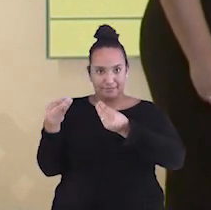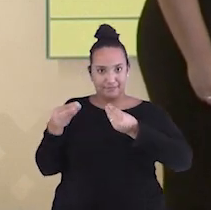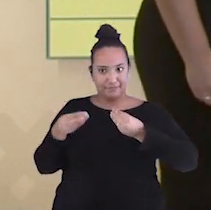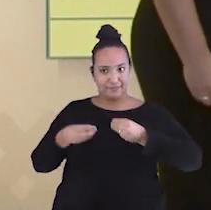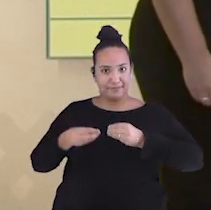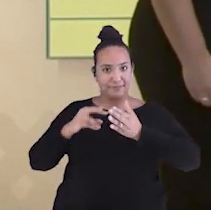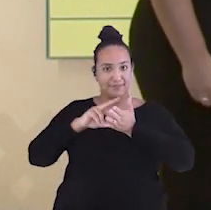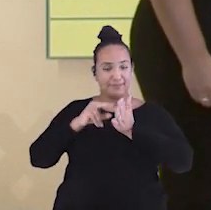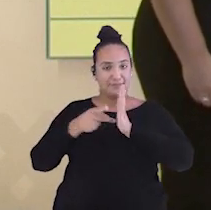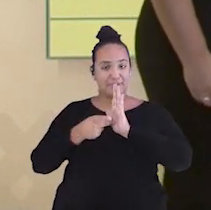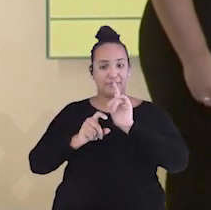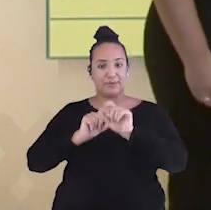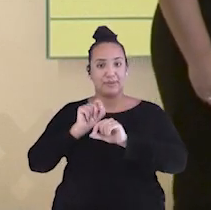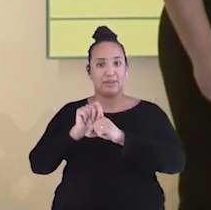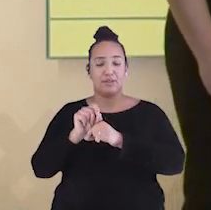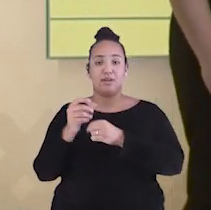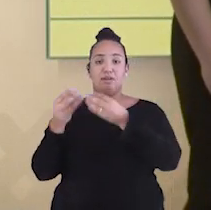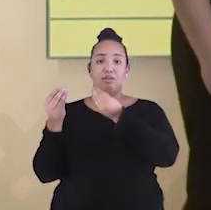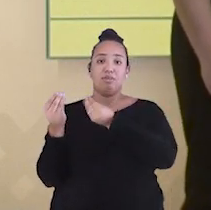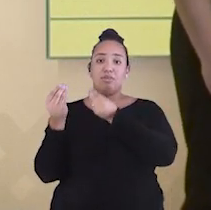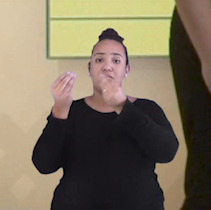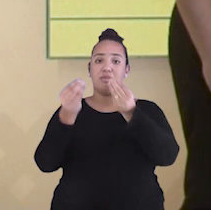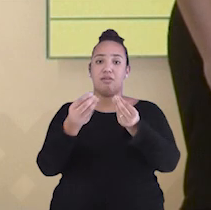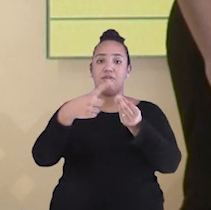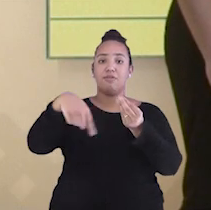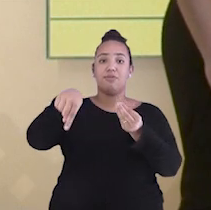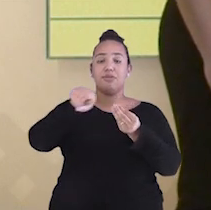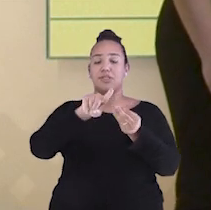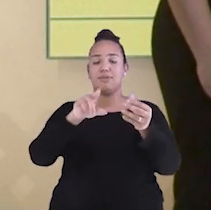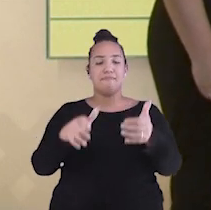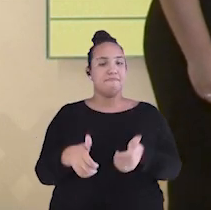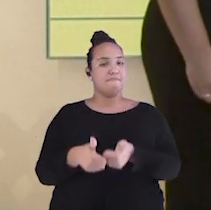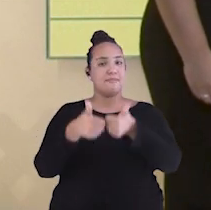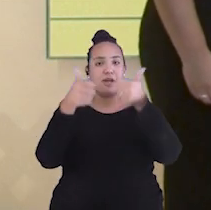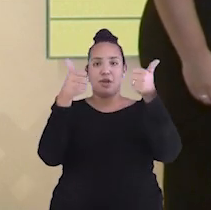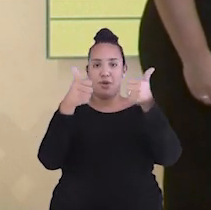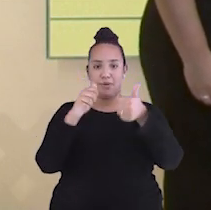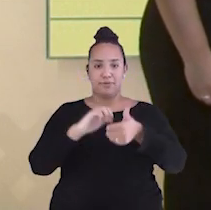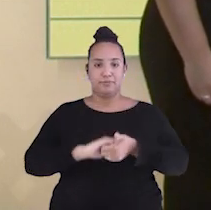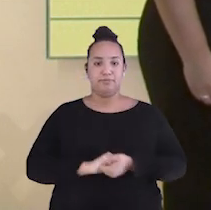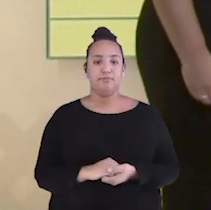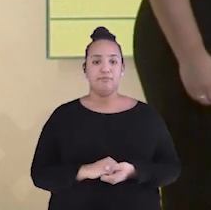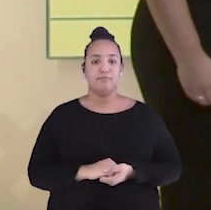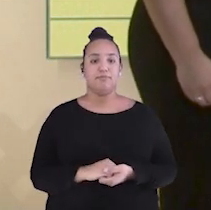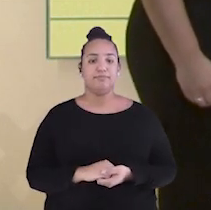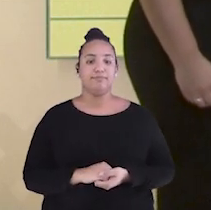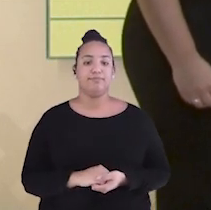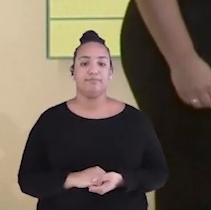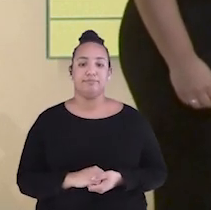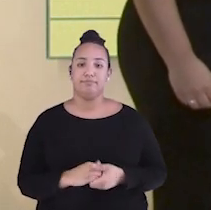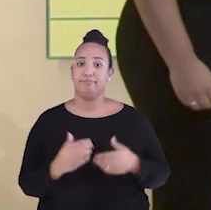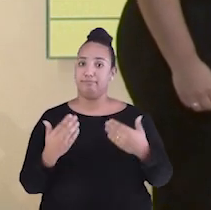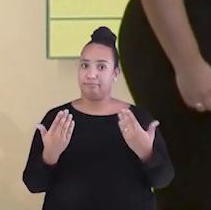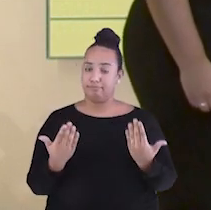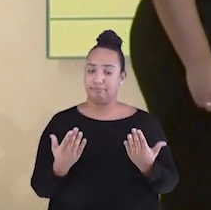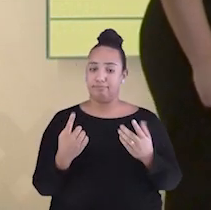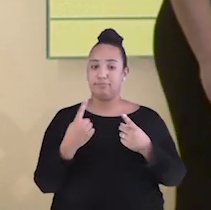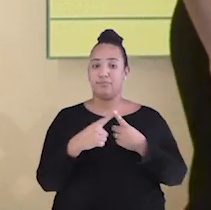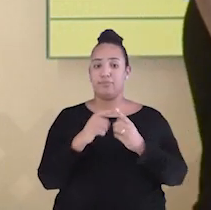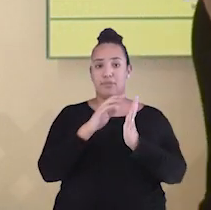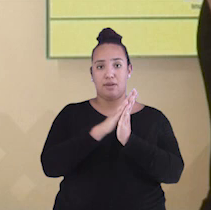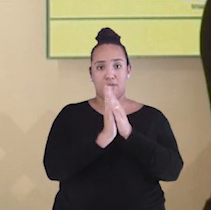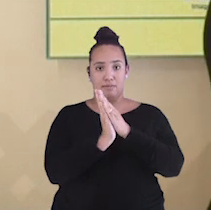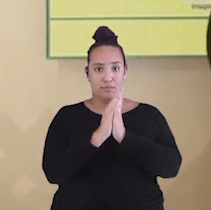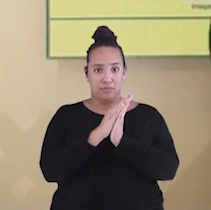presenteia está oferecendo a você o melhor que ela tem. Já que a Bayomi,